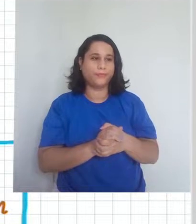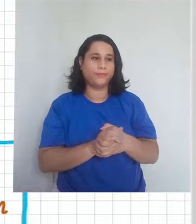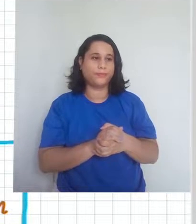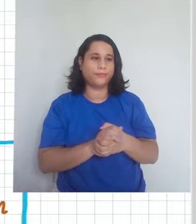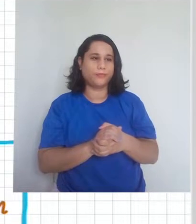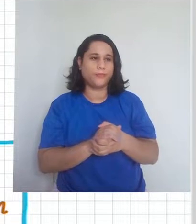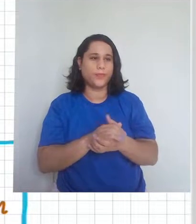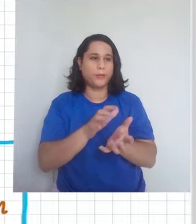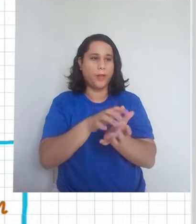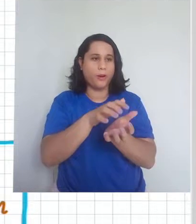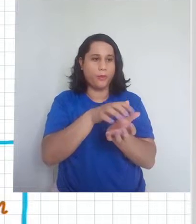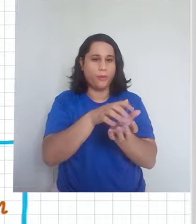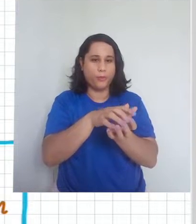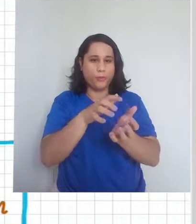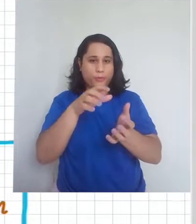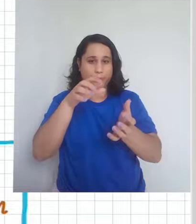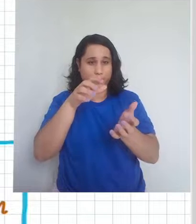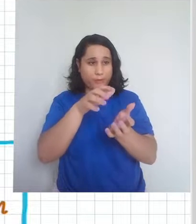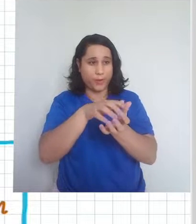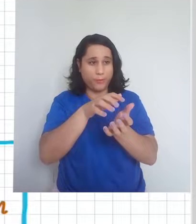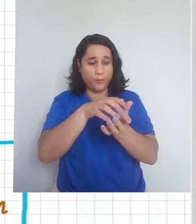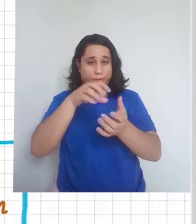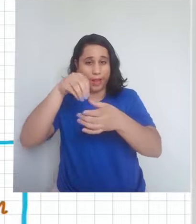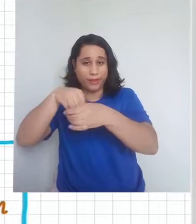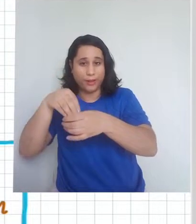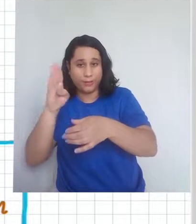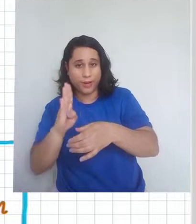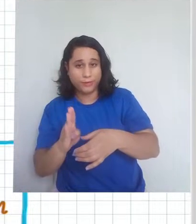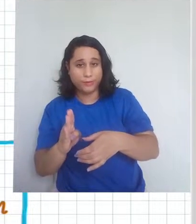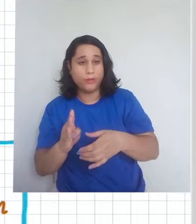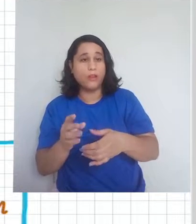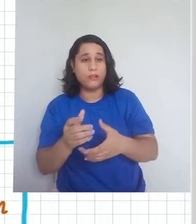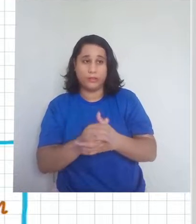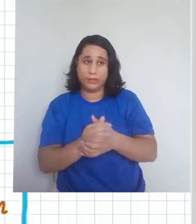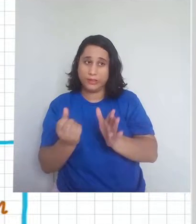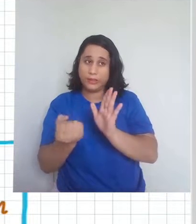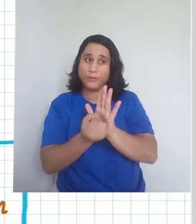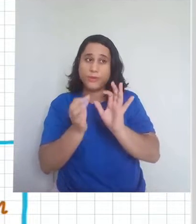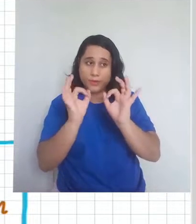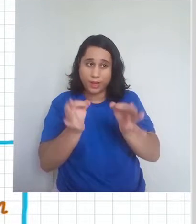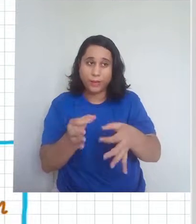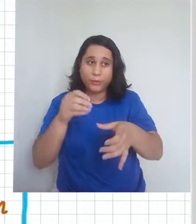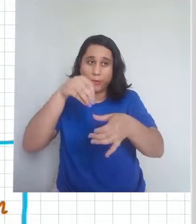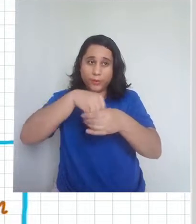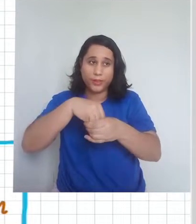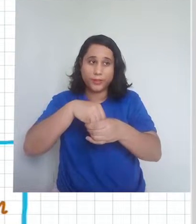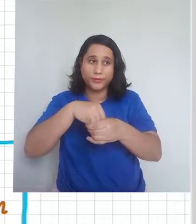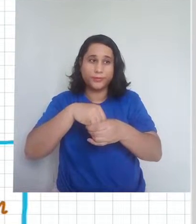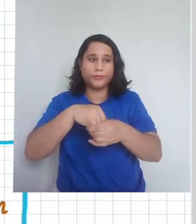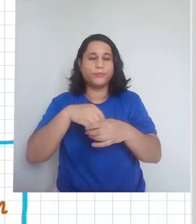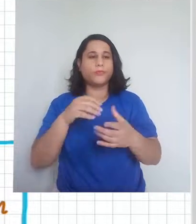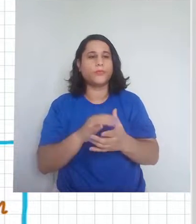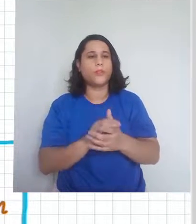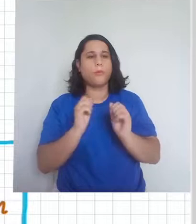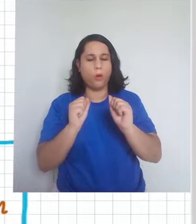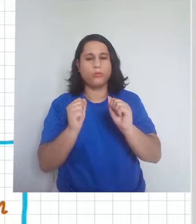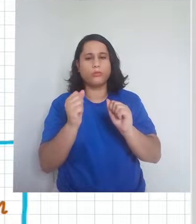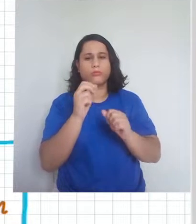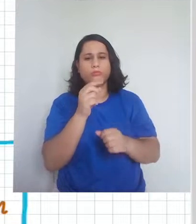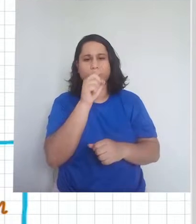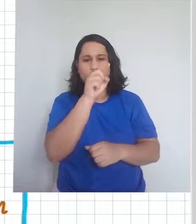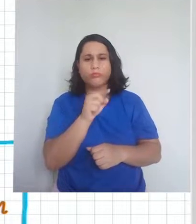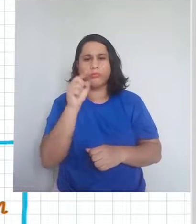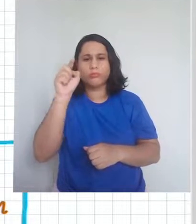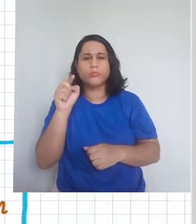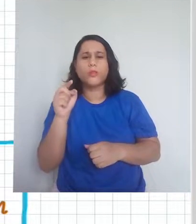eu utilizo é contido. Note que eu posso utilizar qualquer um desses símbolos, né,